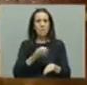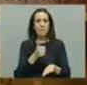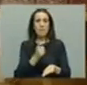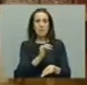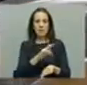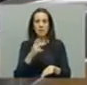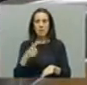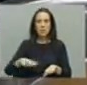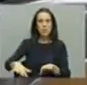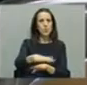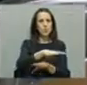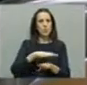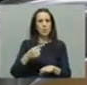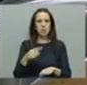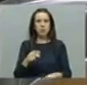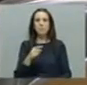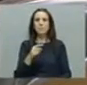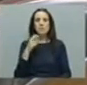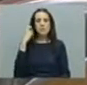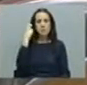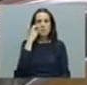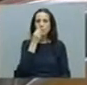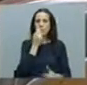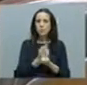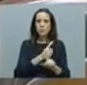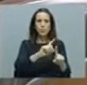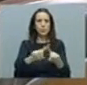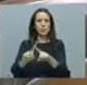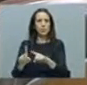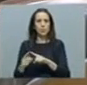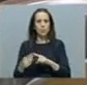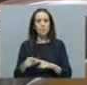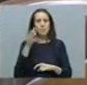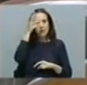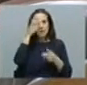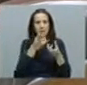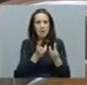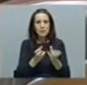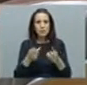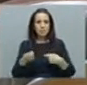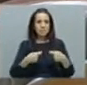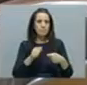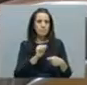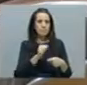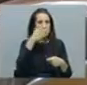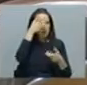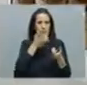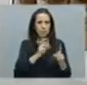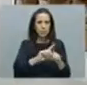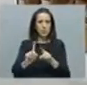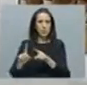em cereja. Mas temos também muitos produtos ligados ao setor primário. O queijo, temos muitas queijarias, temos um queijo de